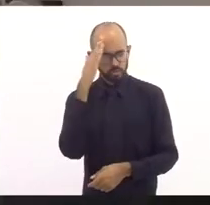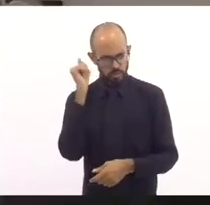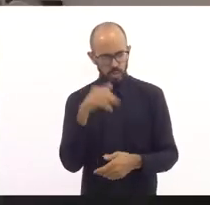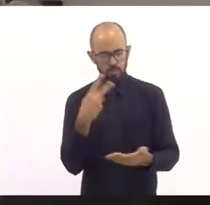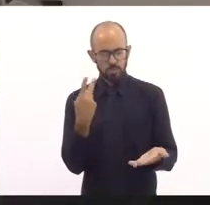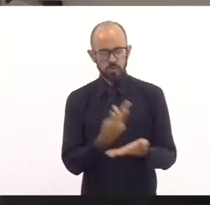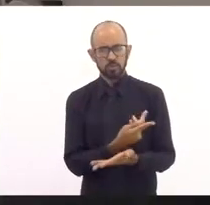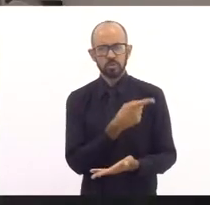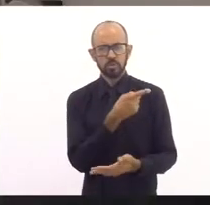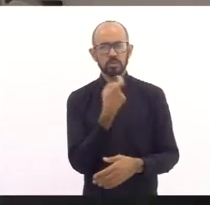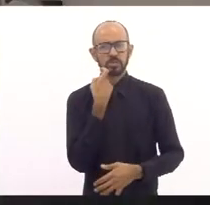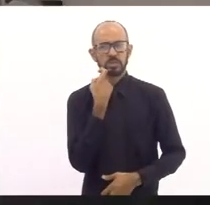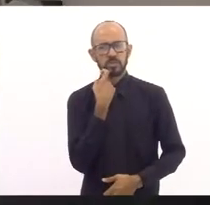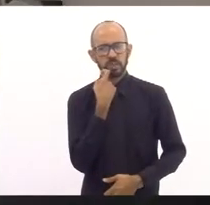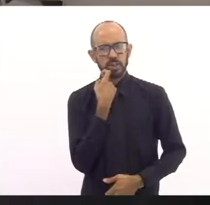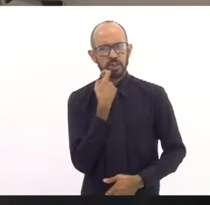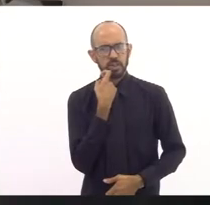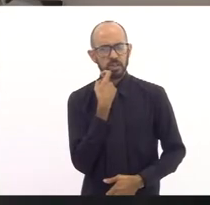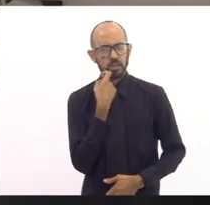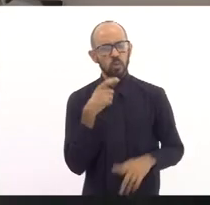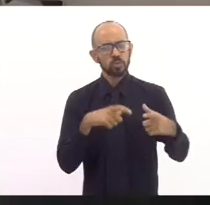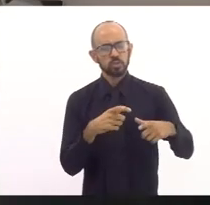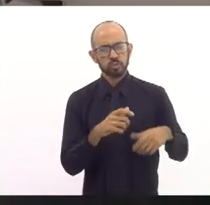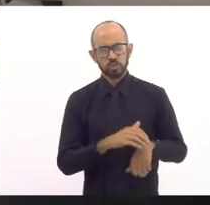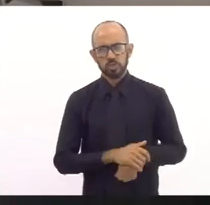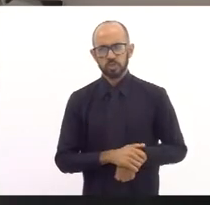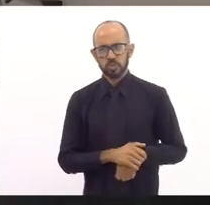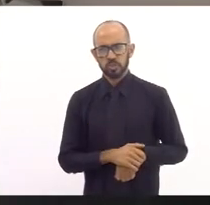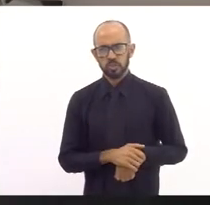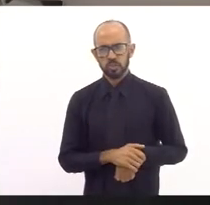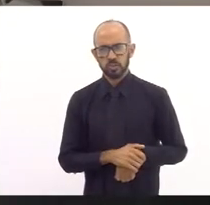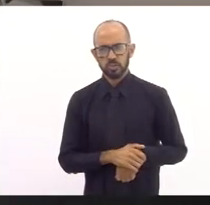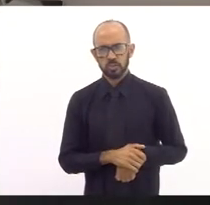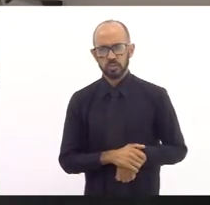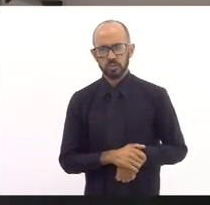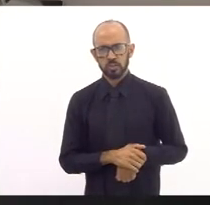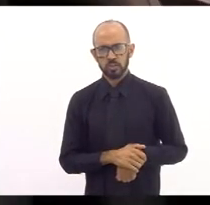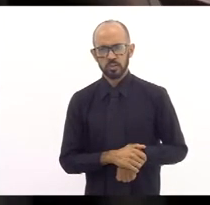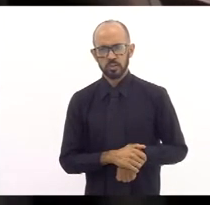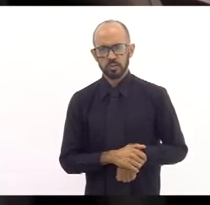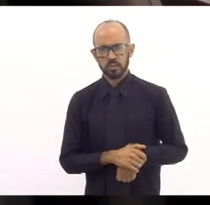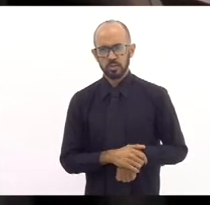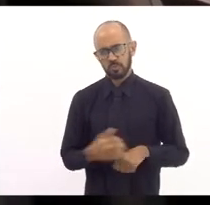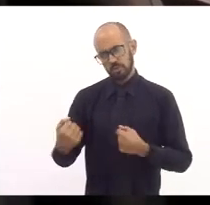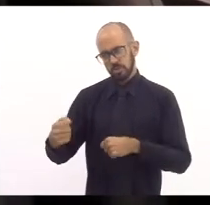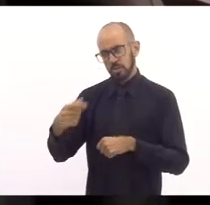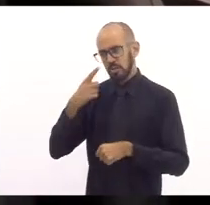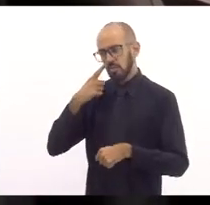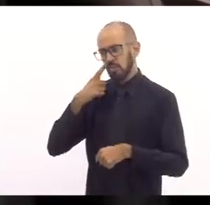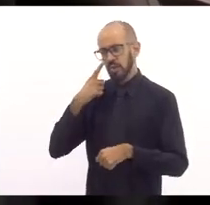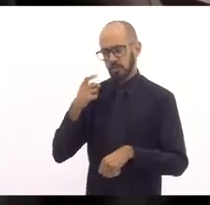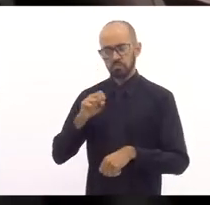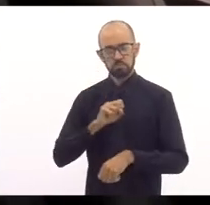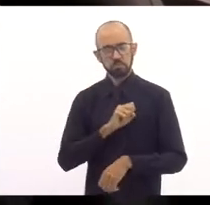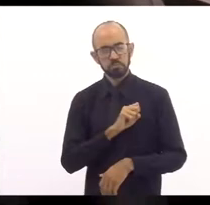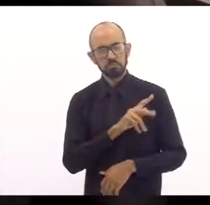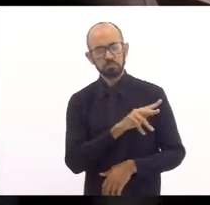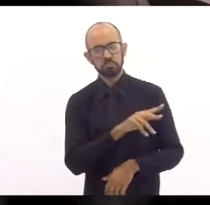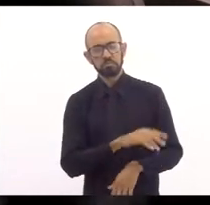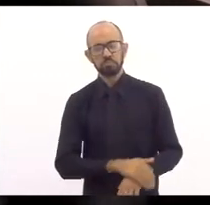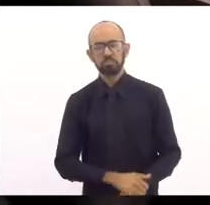antes da sexta-feira? Eu precisaria consultar, excelência. Isso eu não lembro, há muitos anos. Eu precisaria consultar.